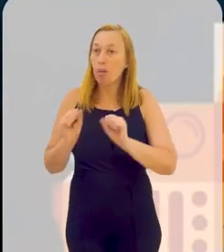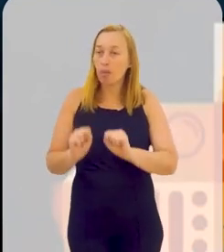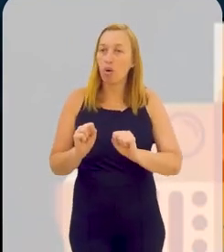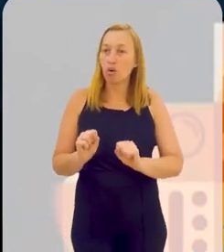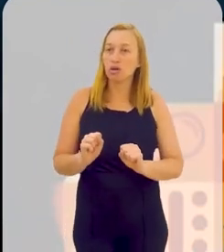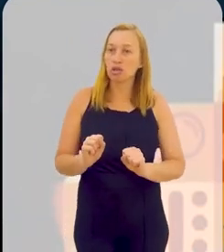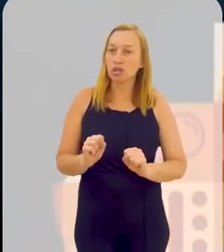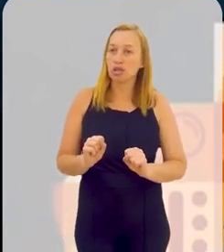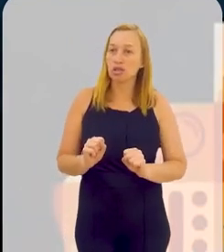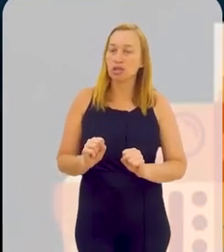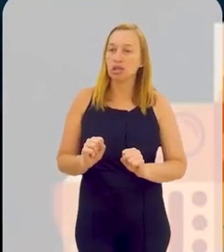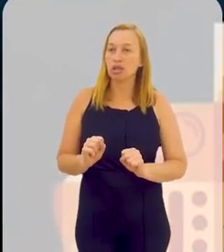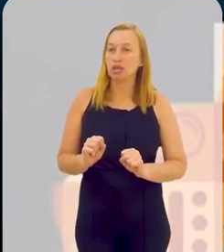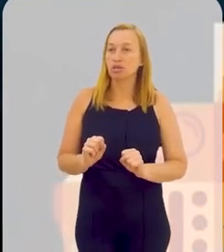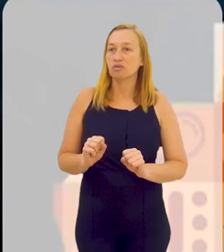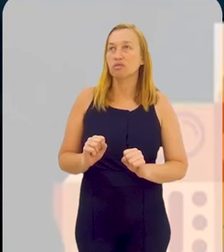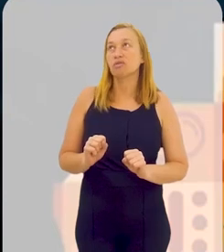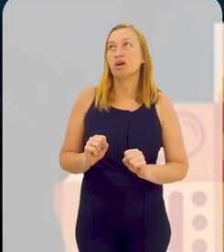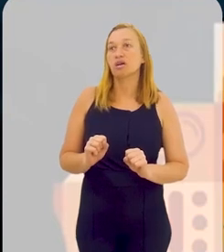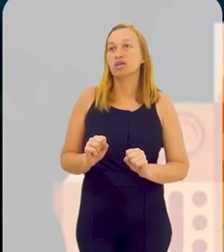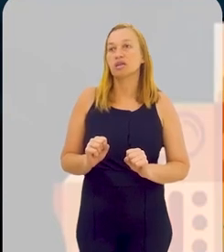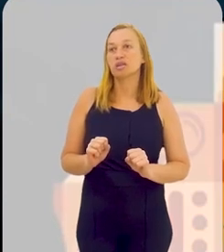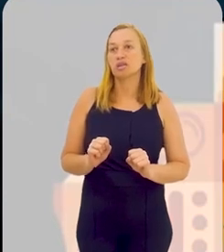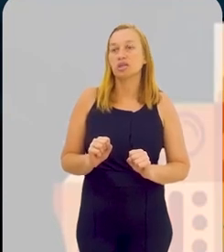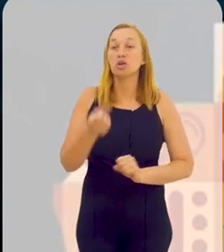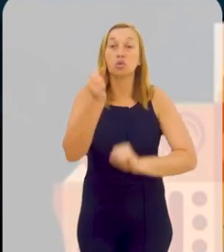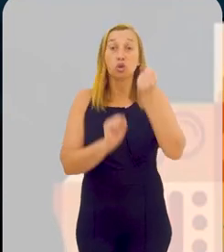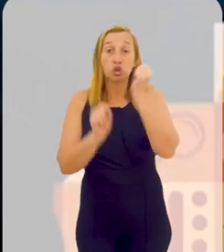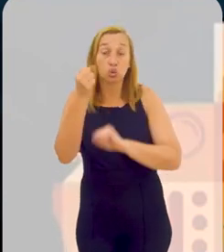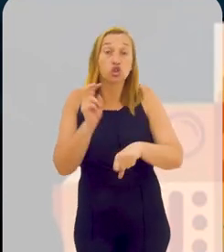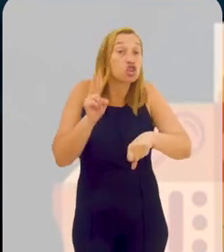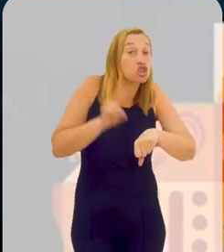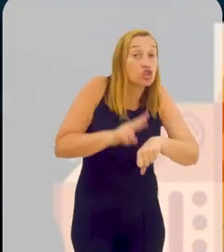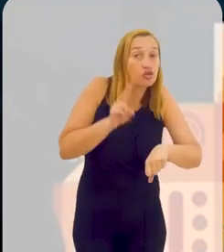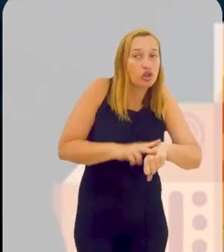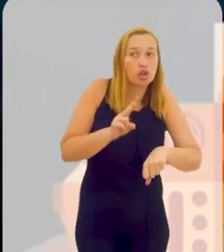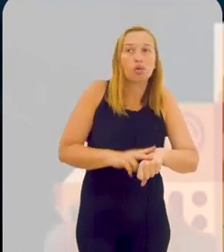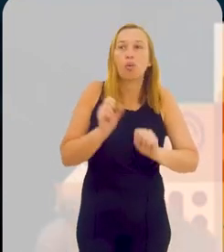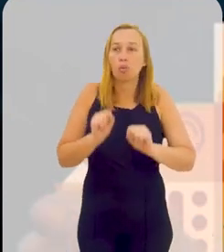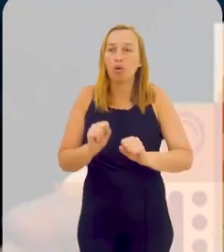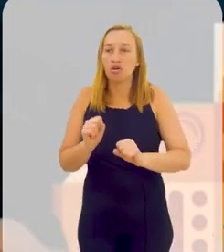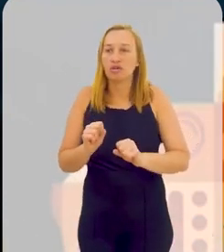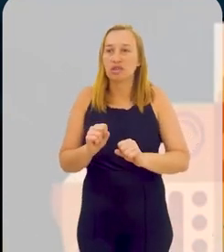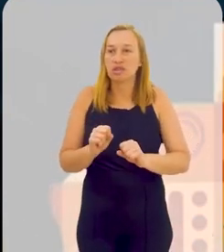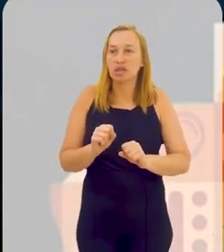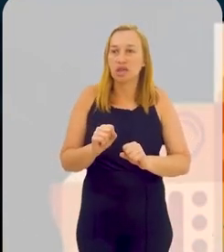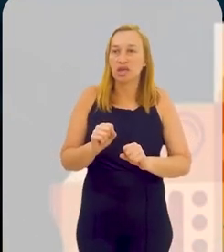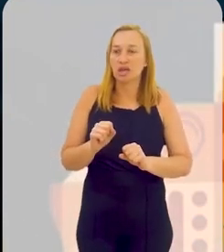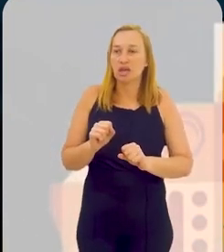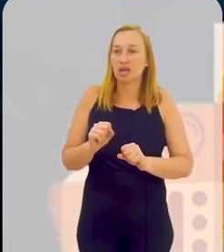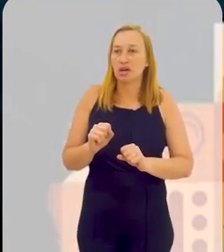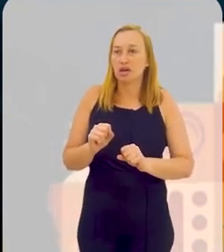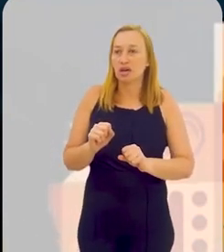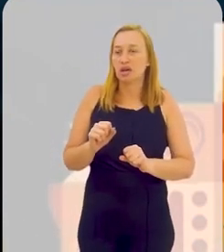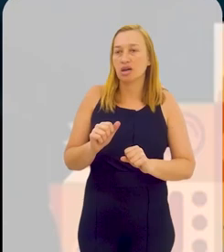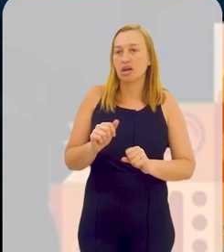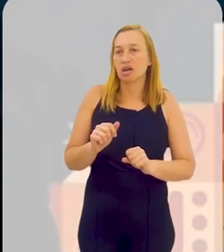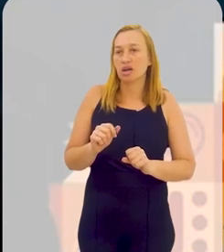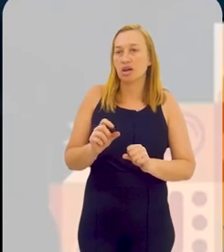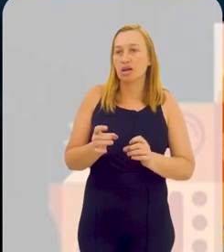planta de geração térmica, você pode colocar uma indústria de vidro, você pode fazer o engarrafamento e